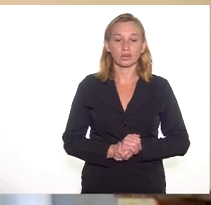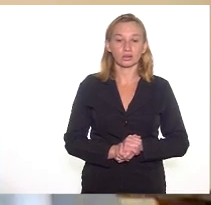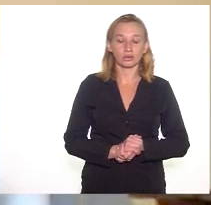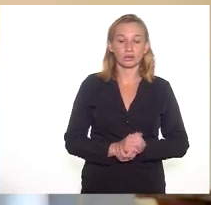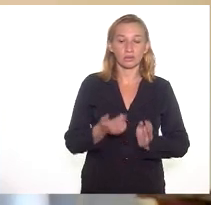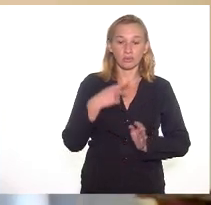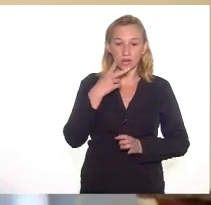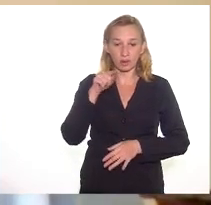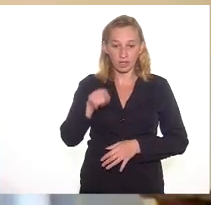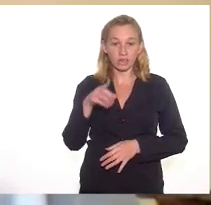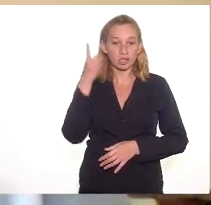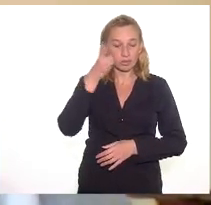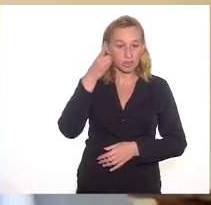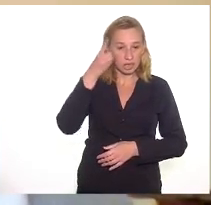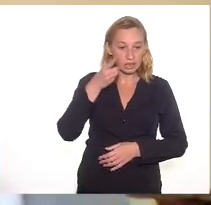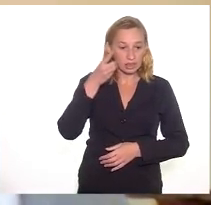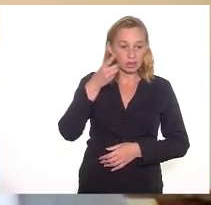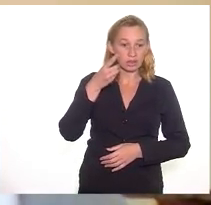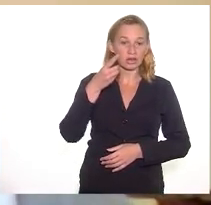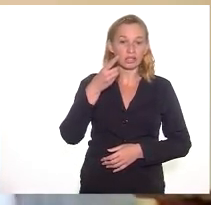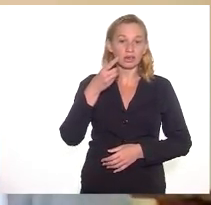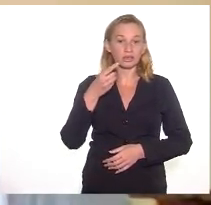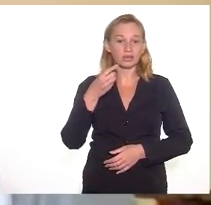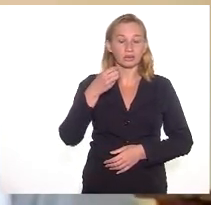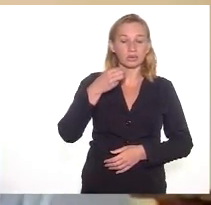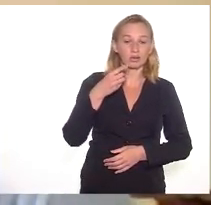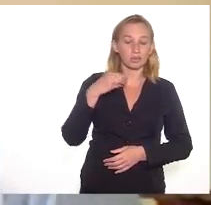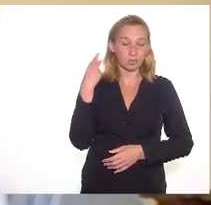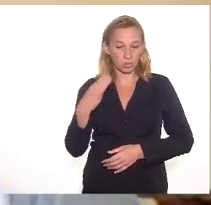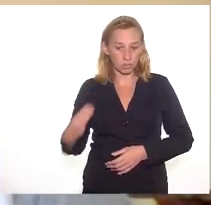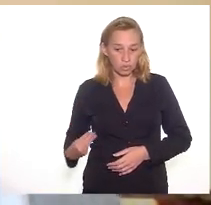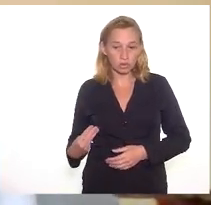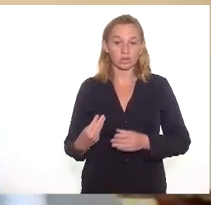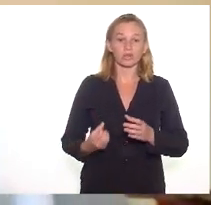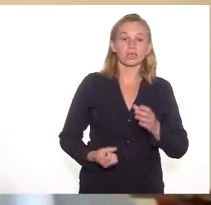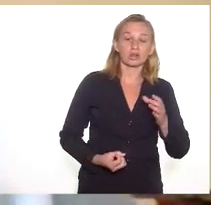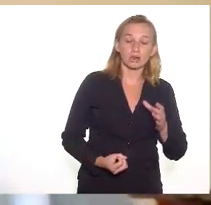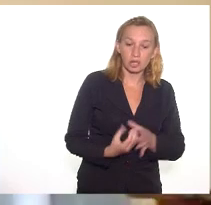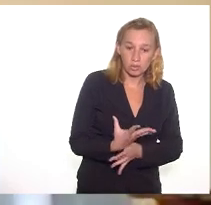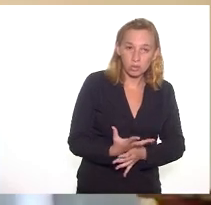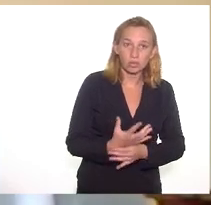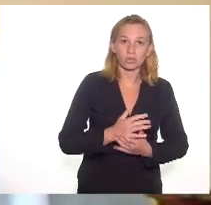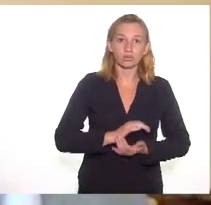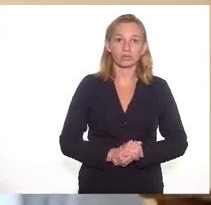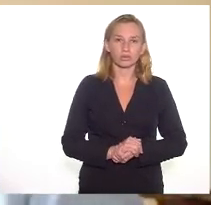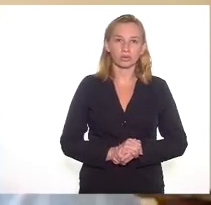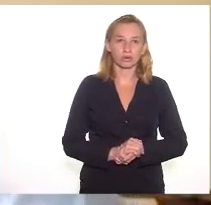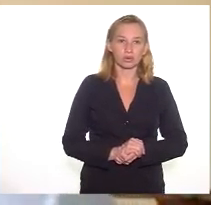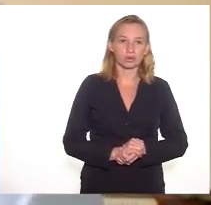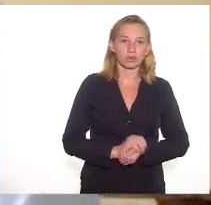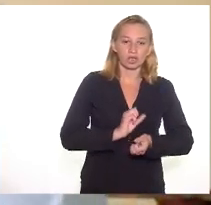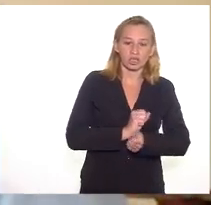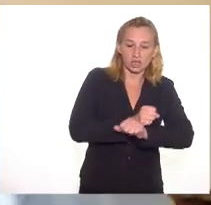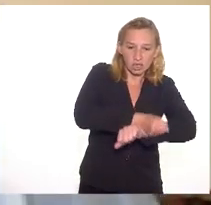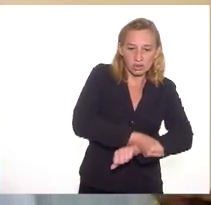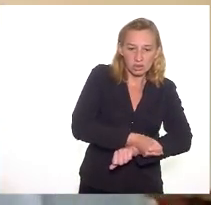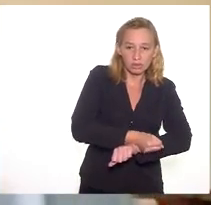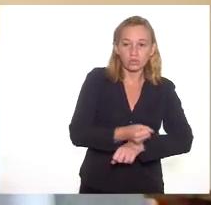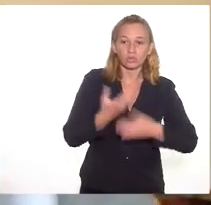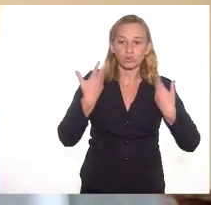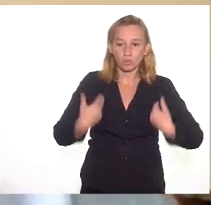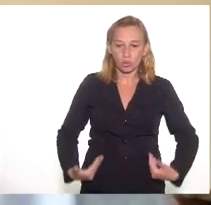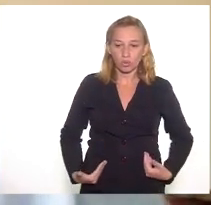aqui a deputada Mônica Francisco, uma sociedade que se estruturou, que se fundou acima em cima da escravização dos corpos